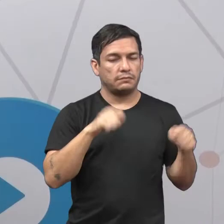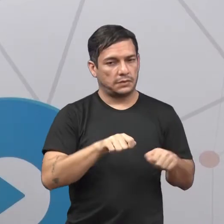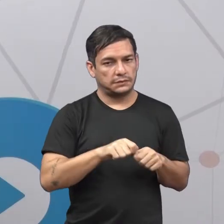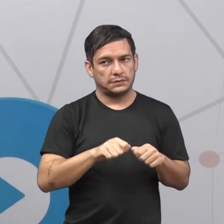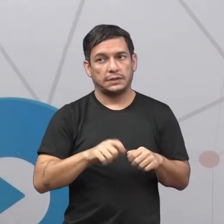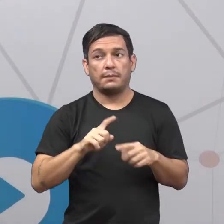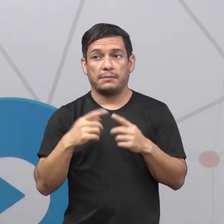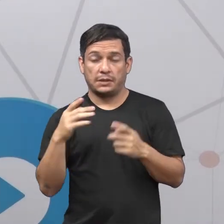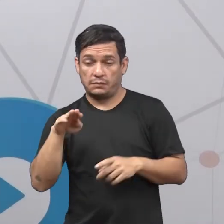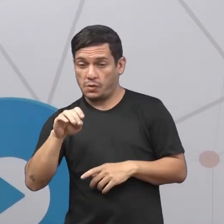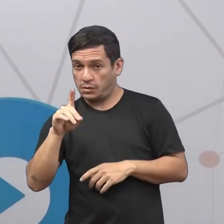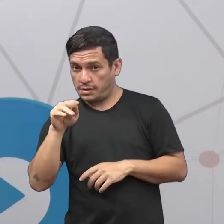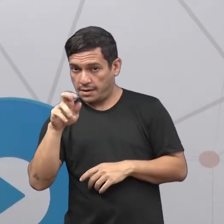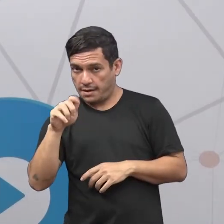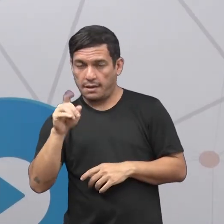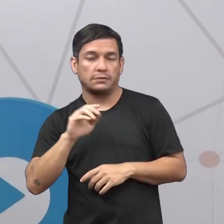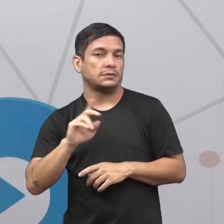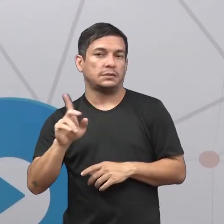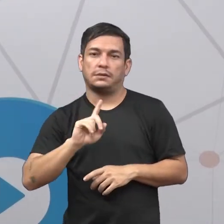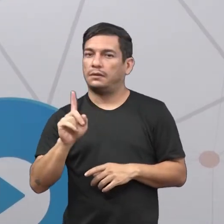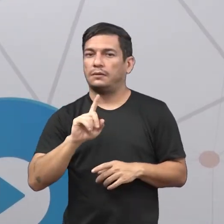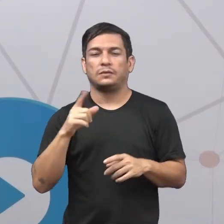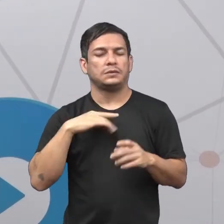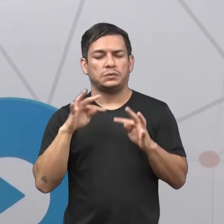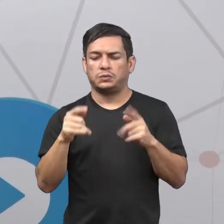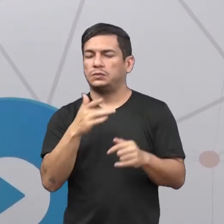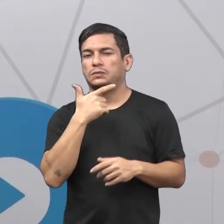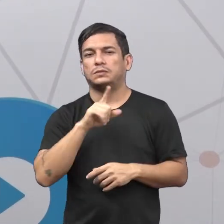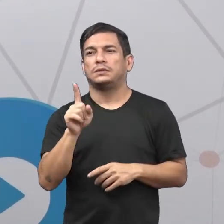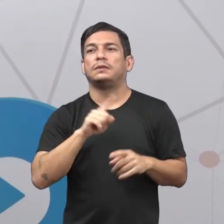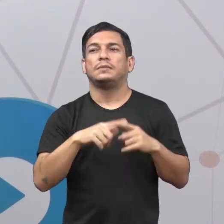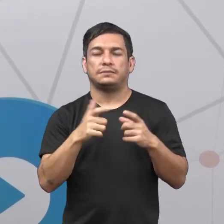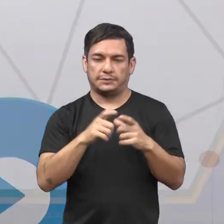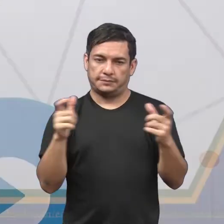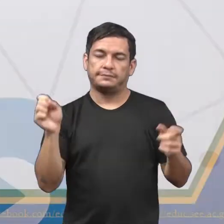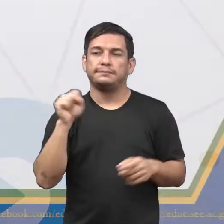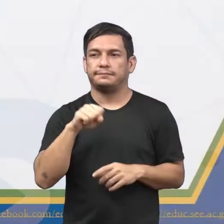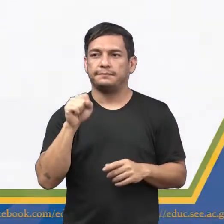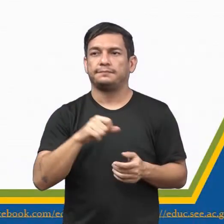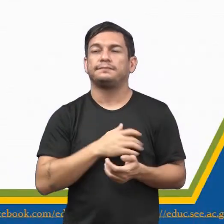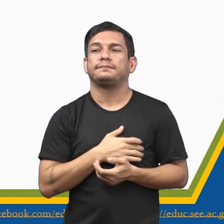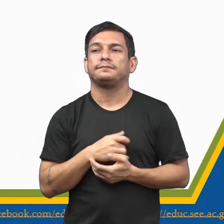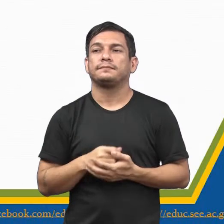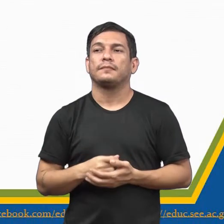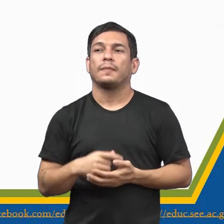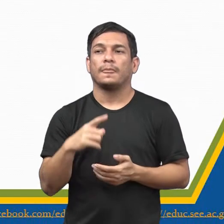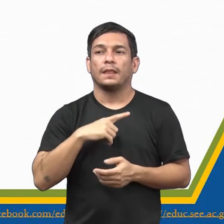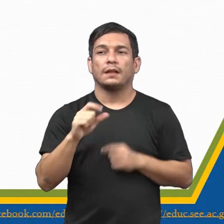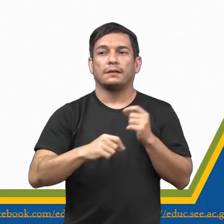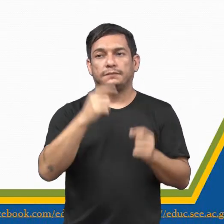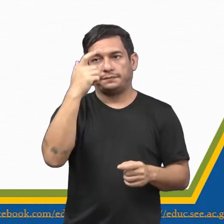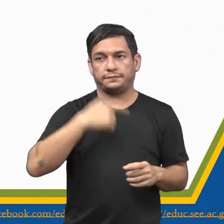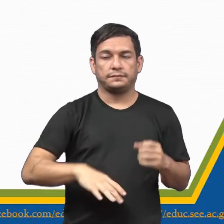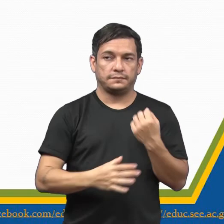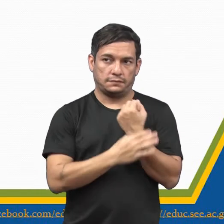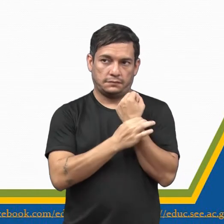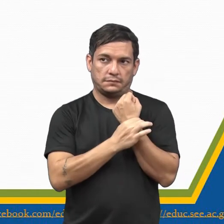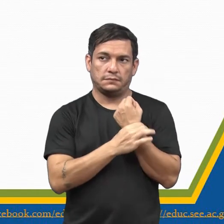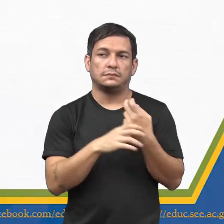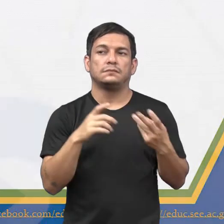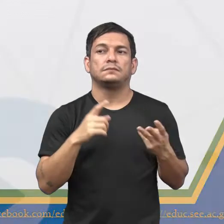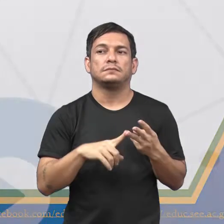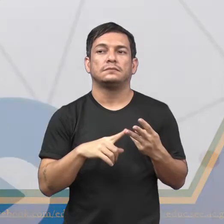fazer. Já no moderado, não. Nem todo mundo consegue, mas a maioria sim. Tem um bom perfil de segurança,